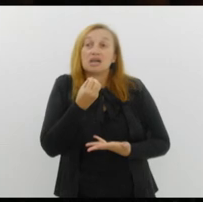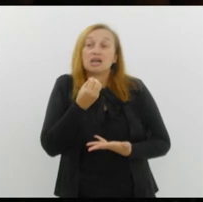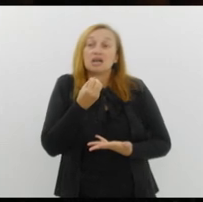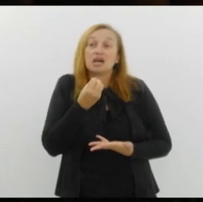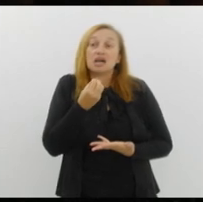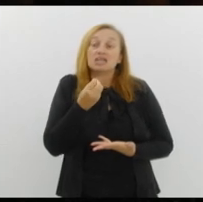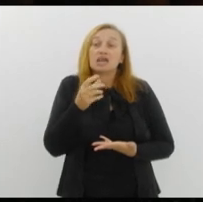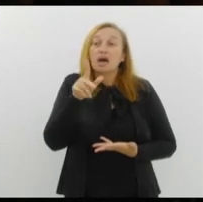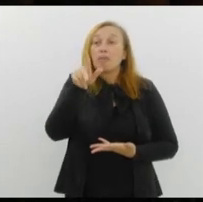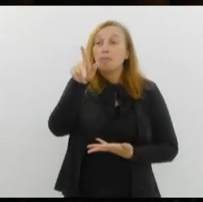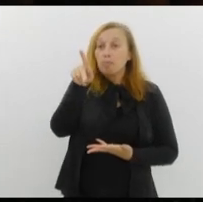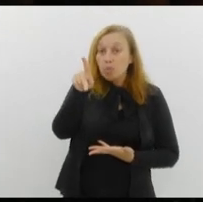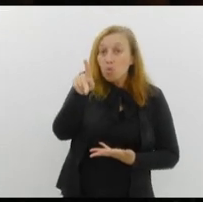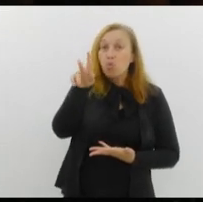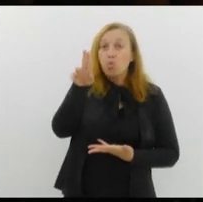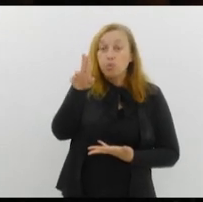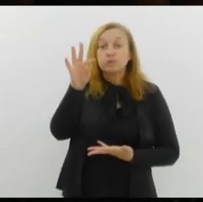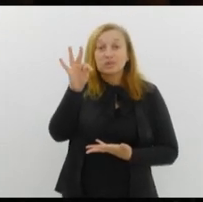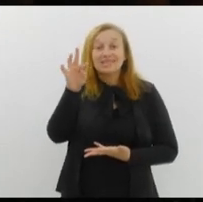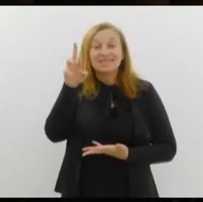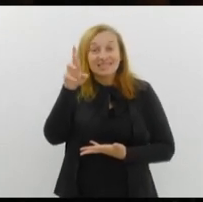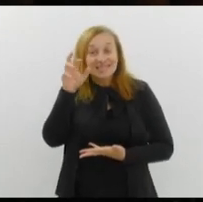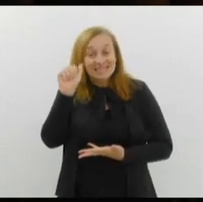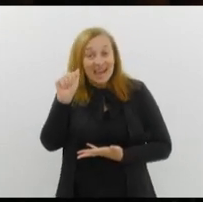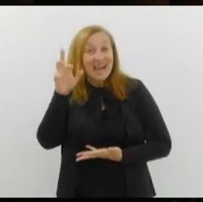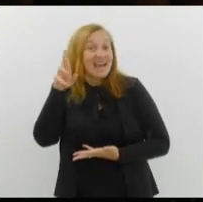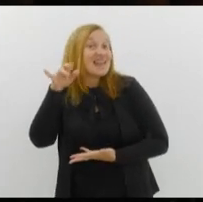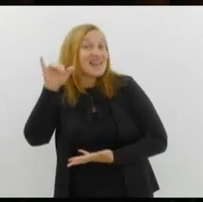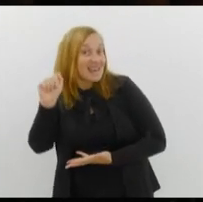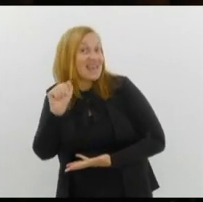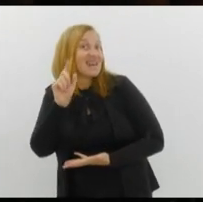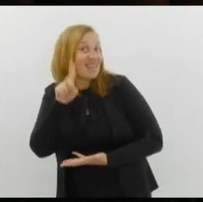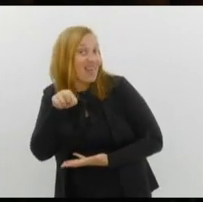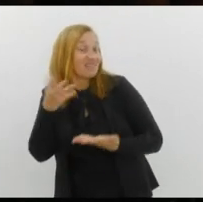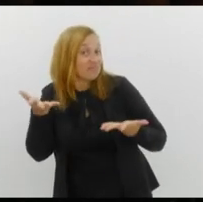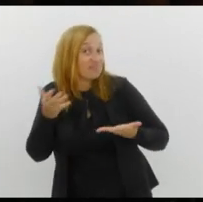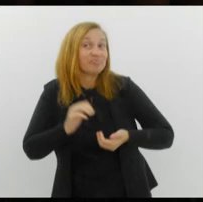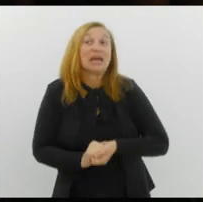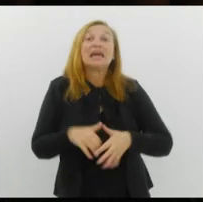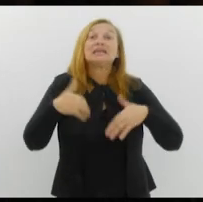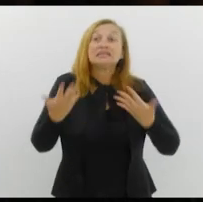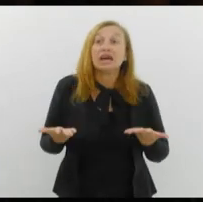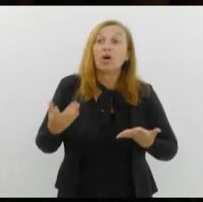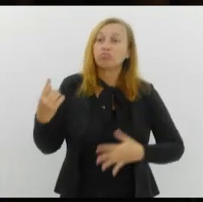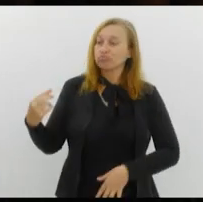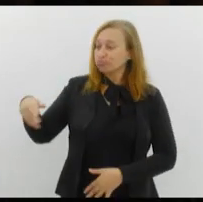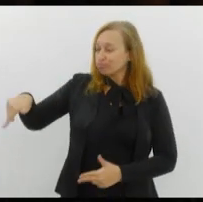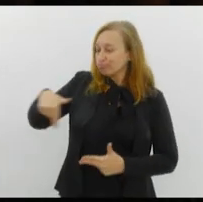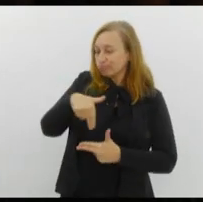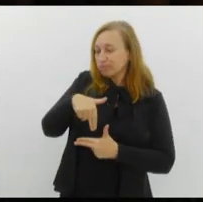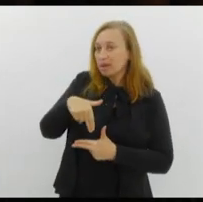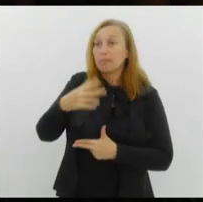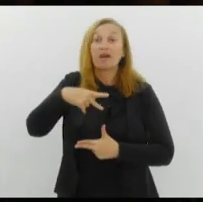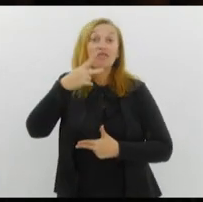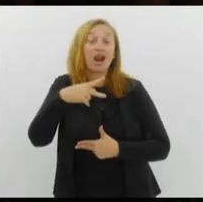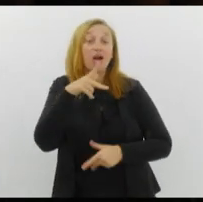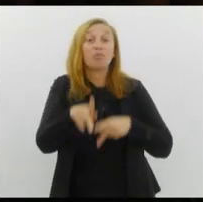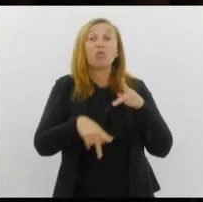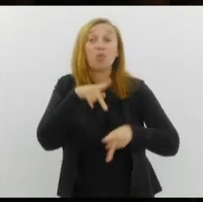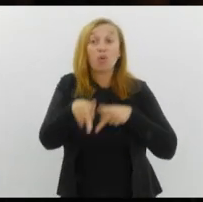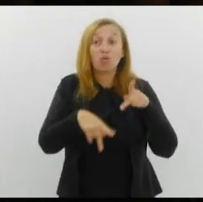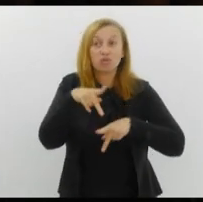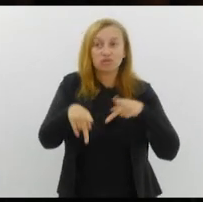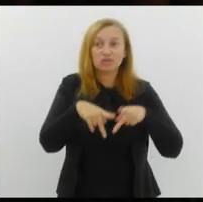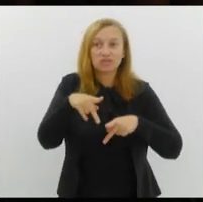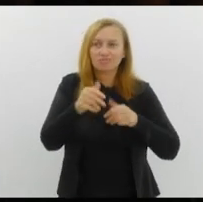petaria. Então, eu quero vir aqui para falar para o povo